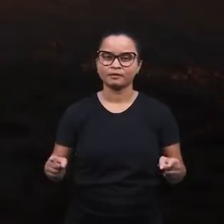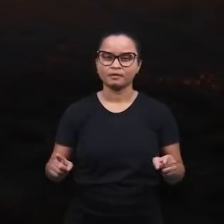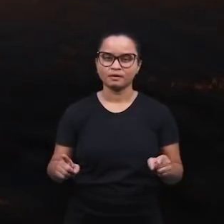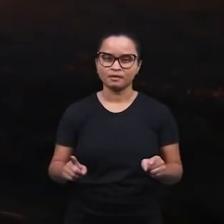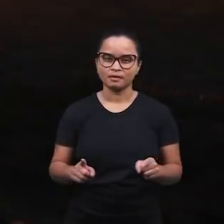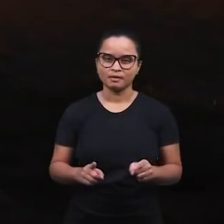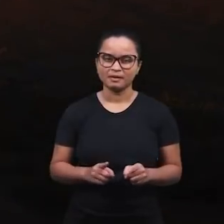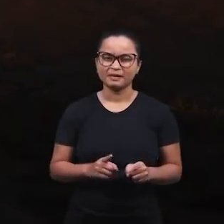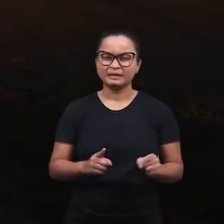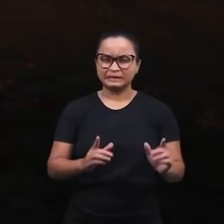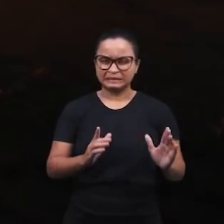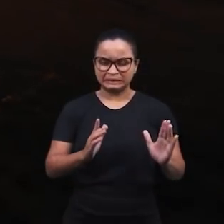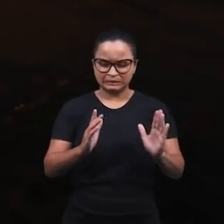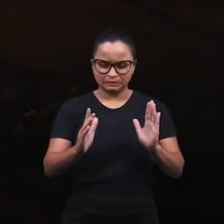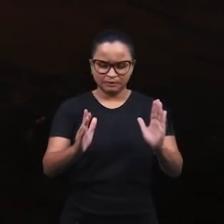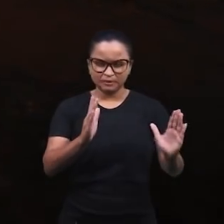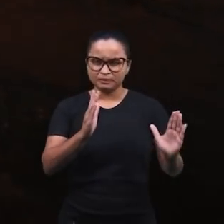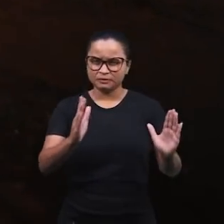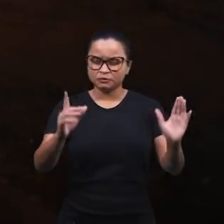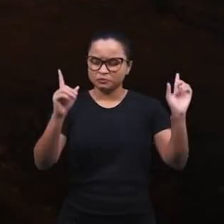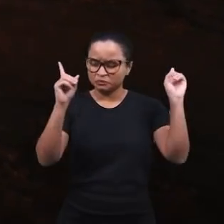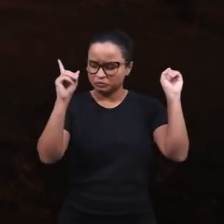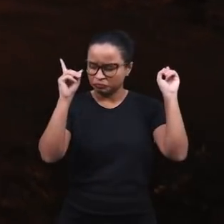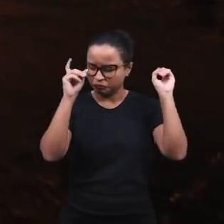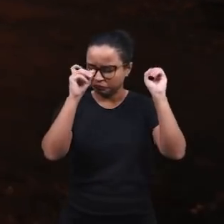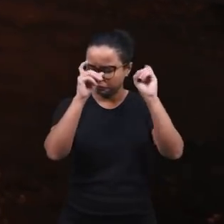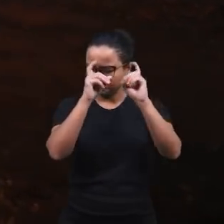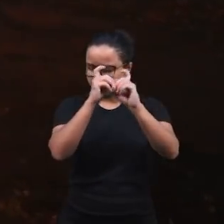Ele tira a escuridão,